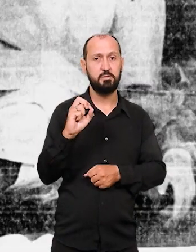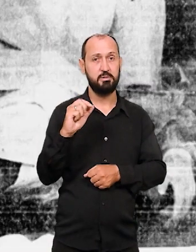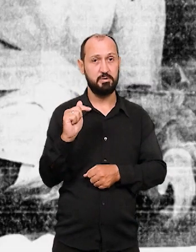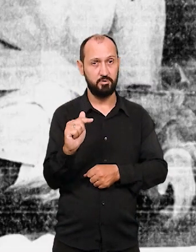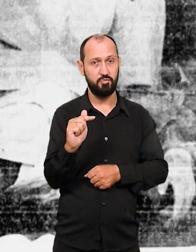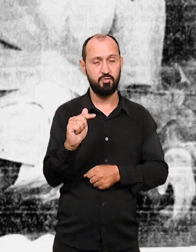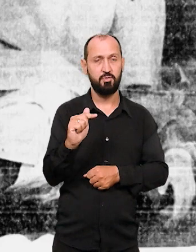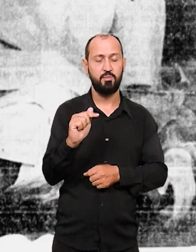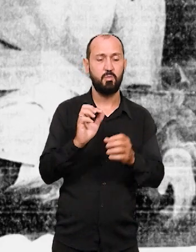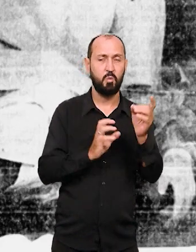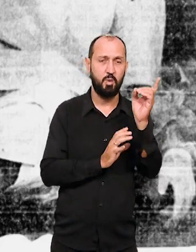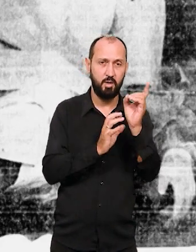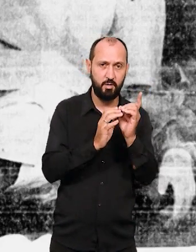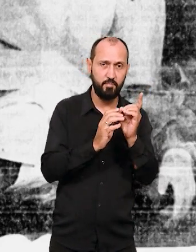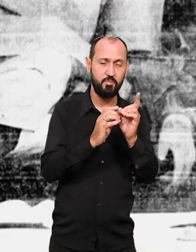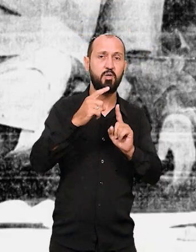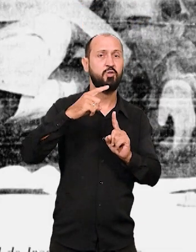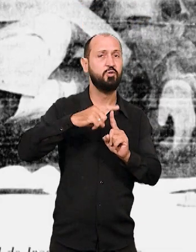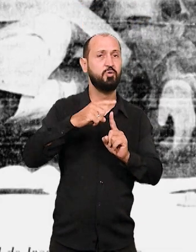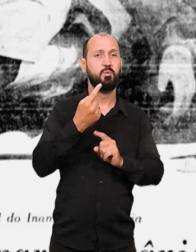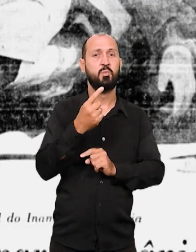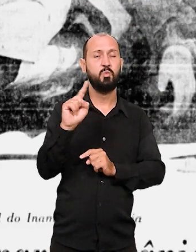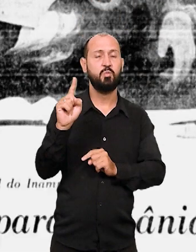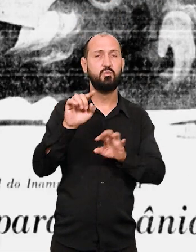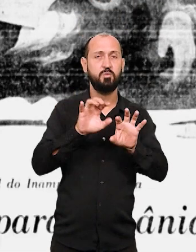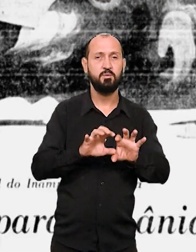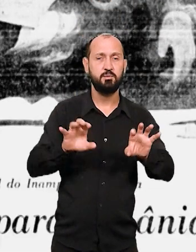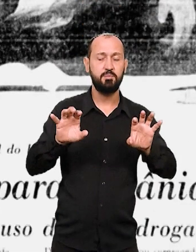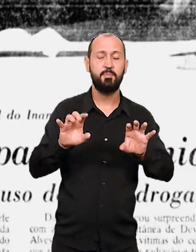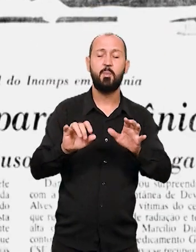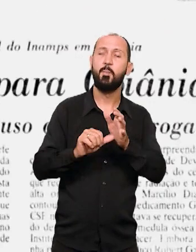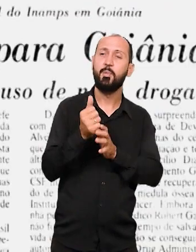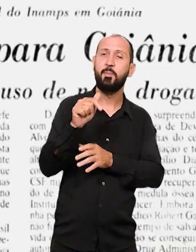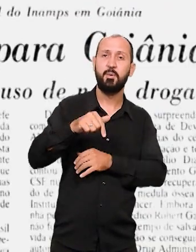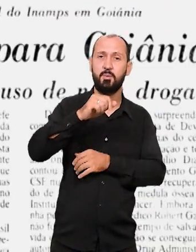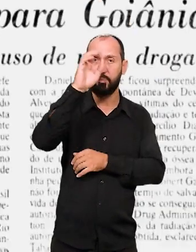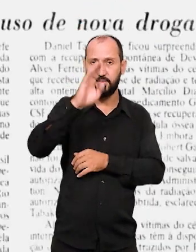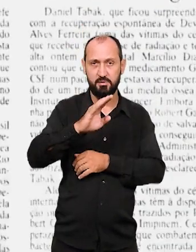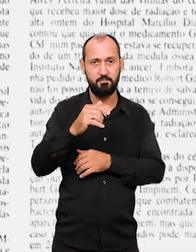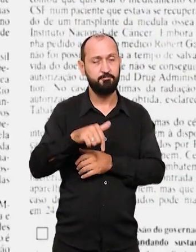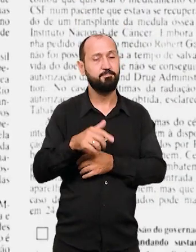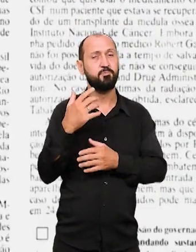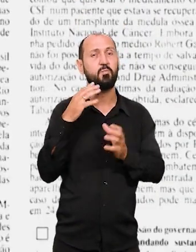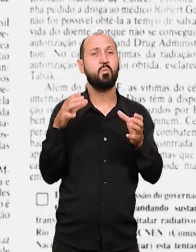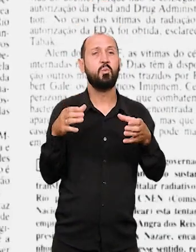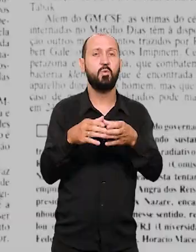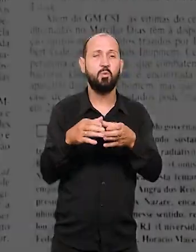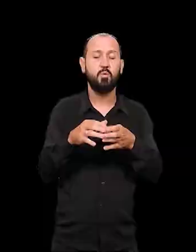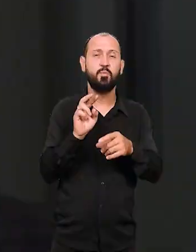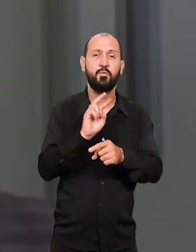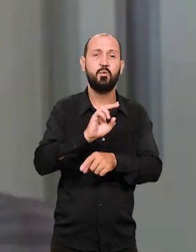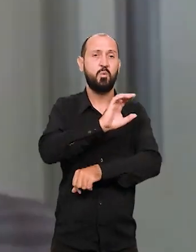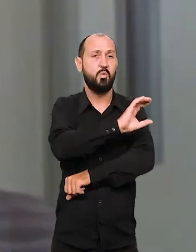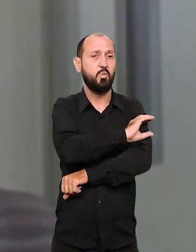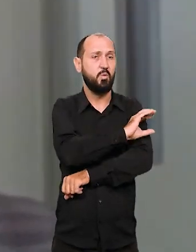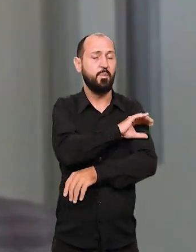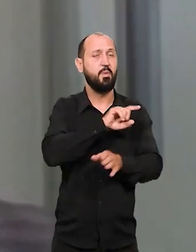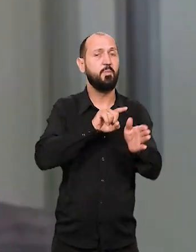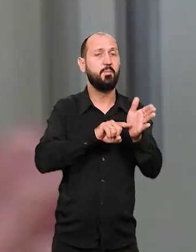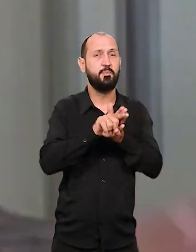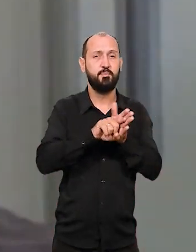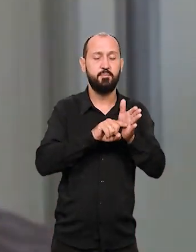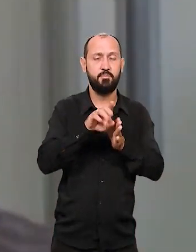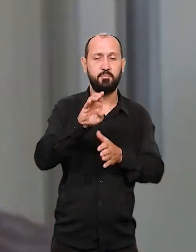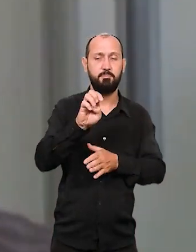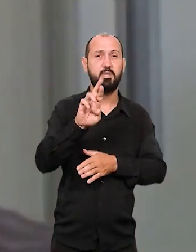Em 1987, o vírus HIV, do tipo 1, foi isolado pela primeira vez no Brasil. A equipe